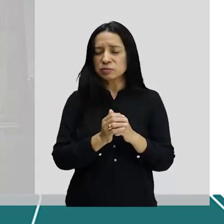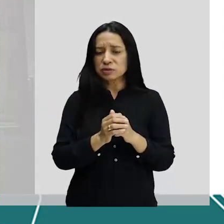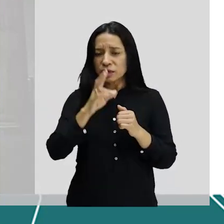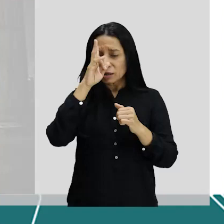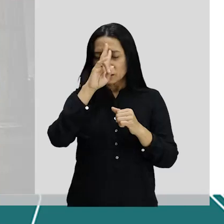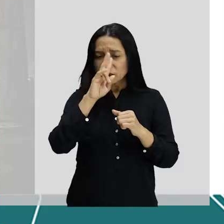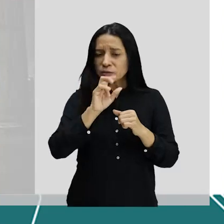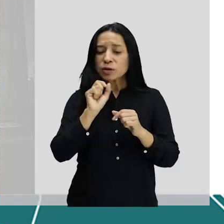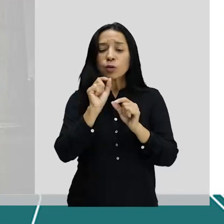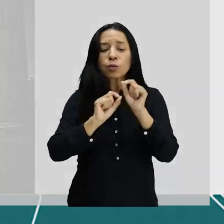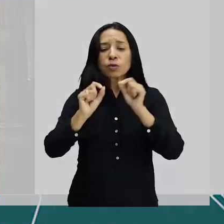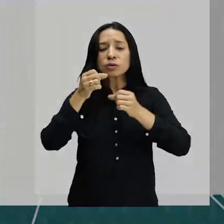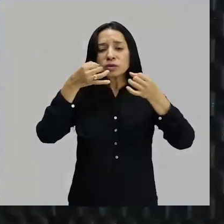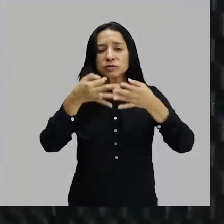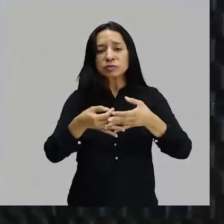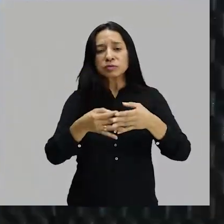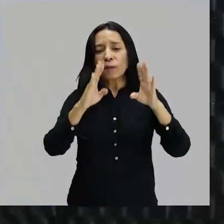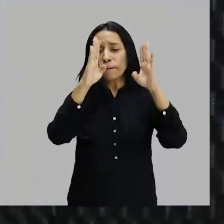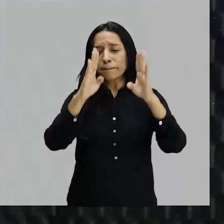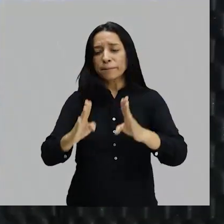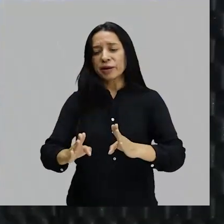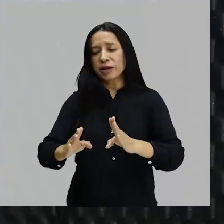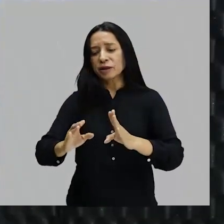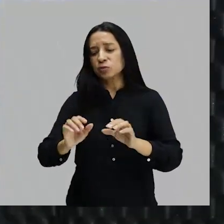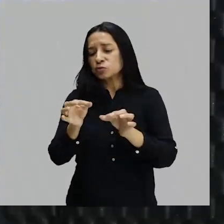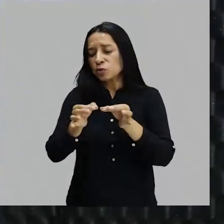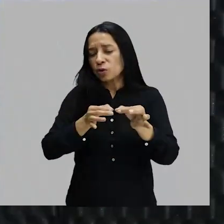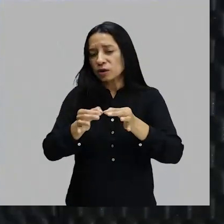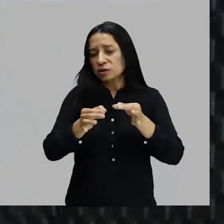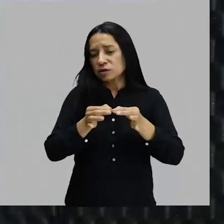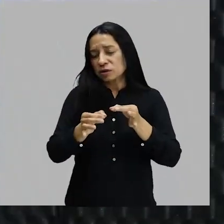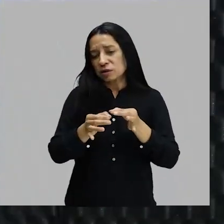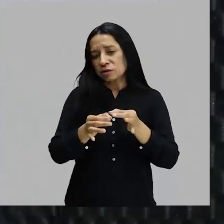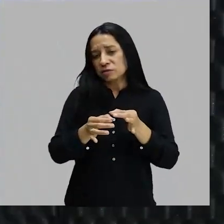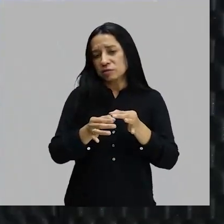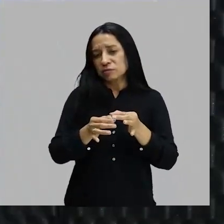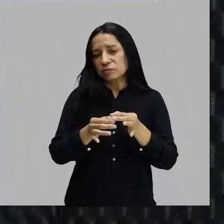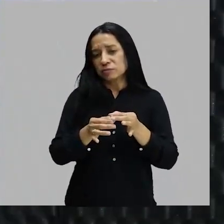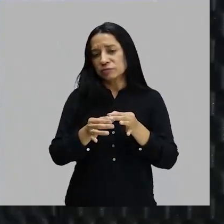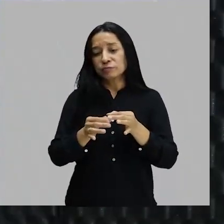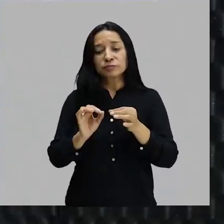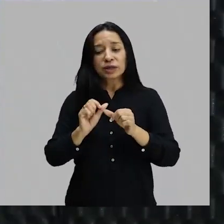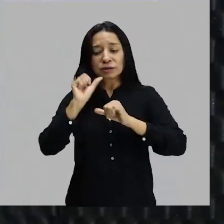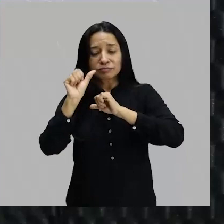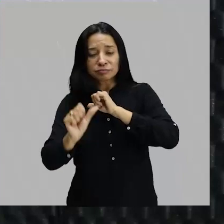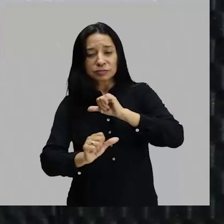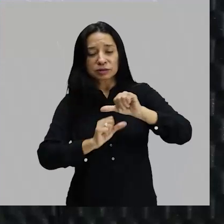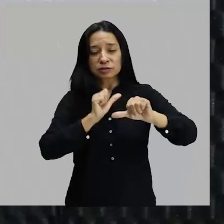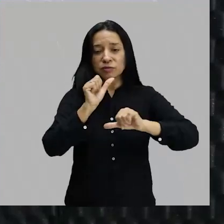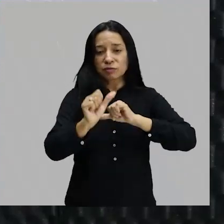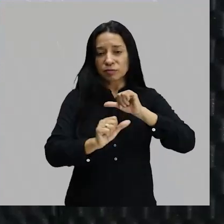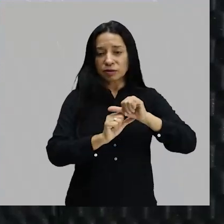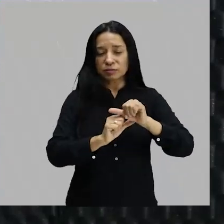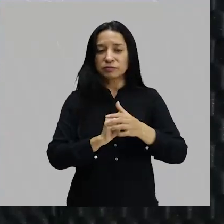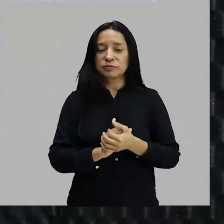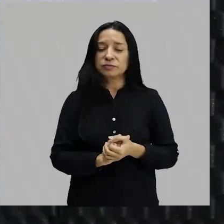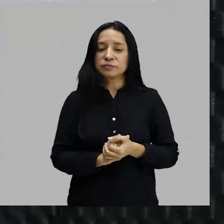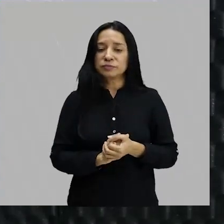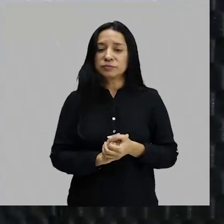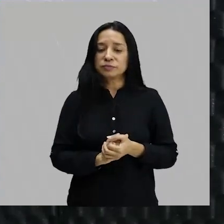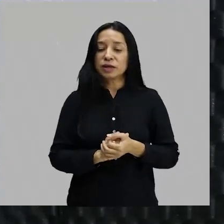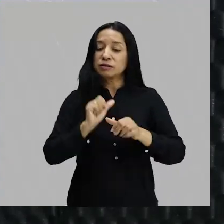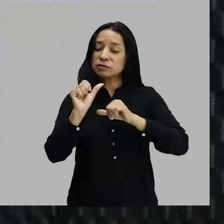eram? Prédios muito sofisticados que foram literalmente, ó, deixa de funcionar desse jeito, agora tu não é mais isso, tu vai virar isto aqui. E virou uma